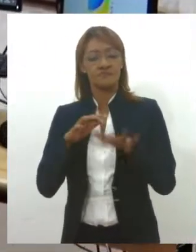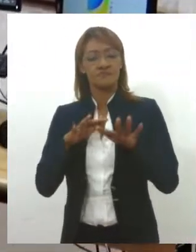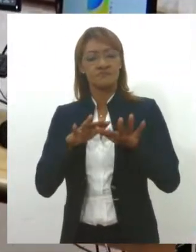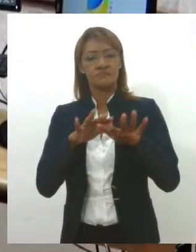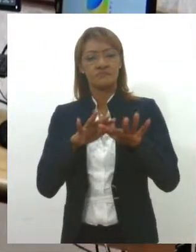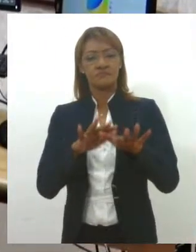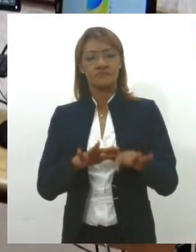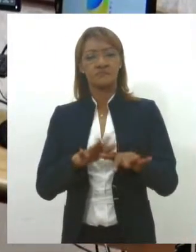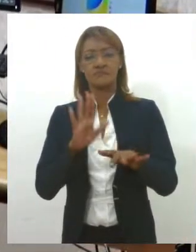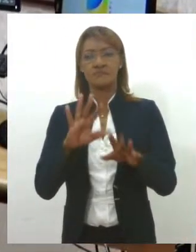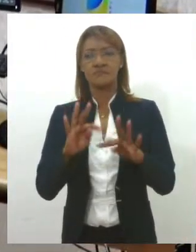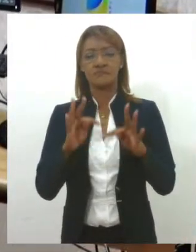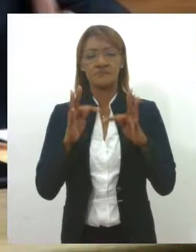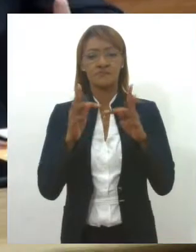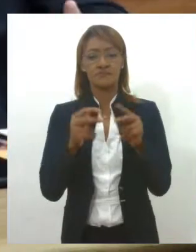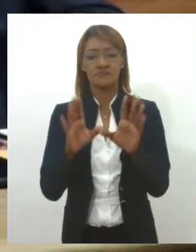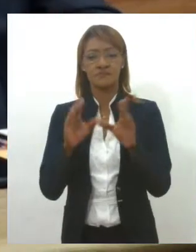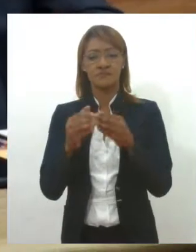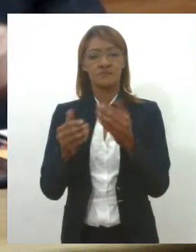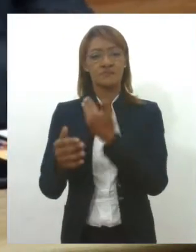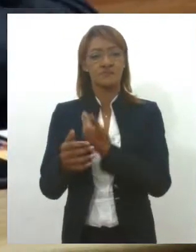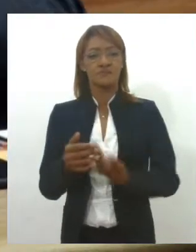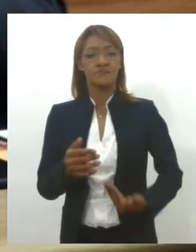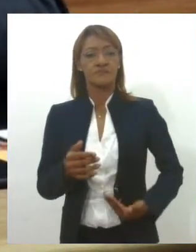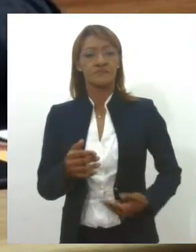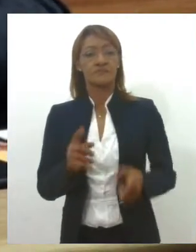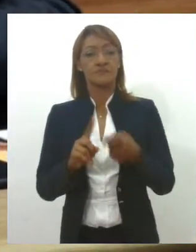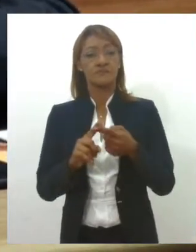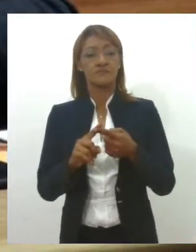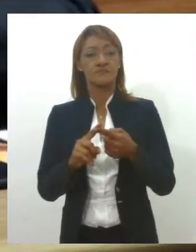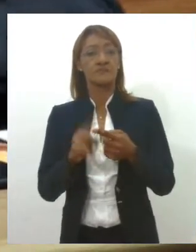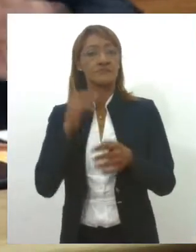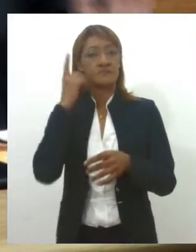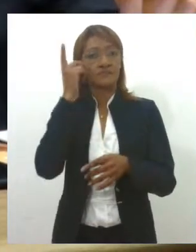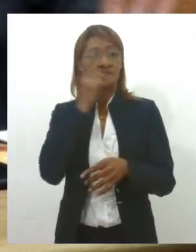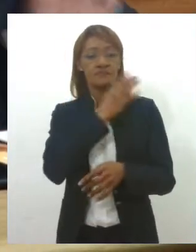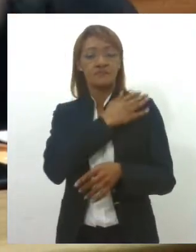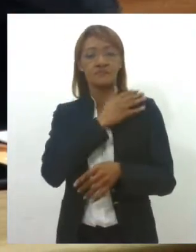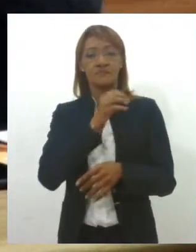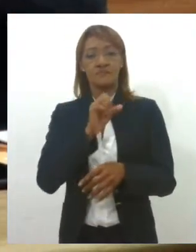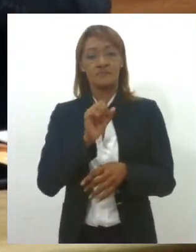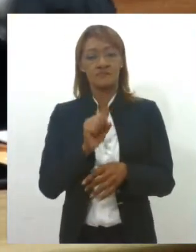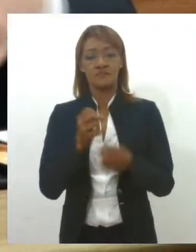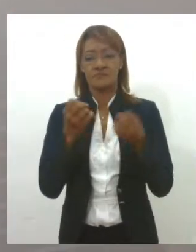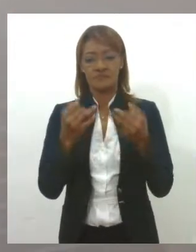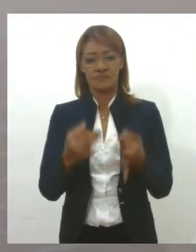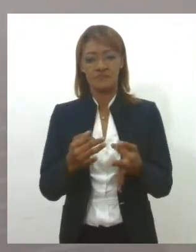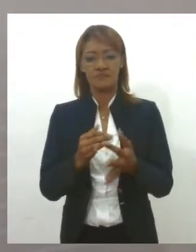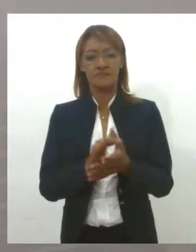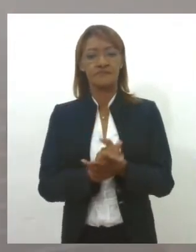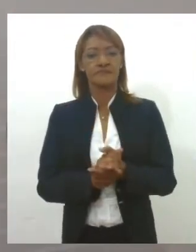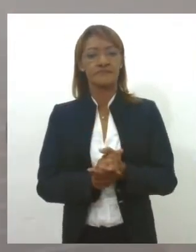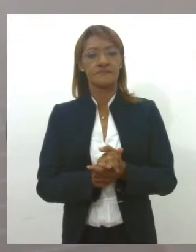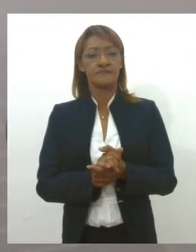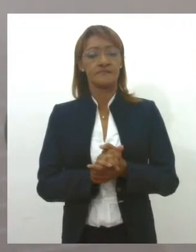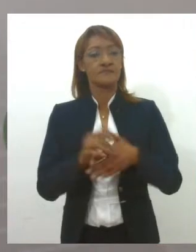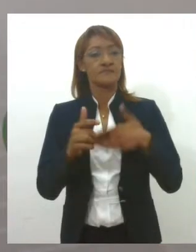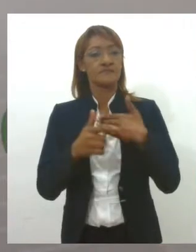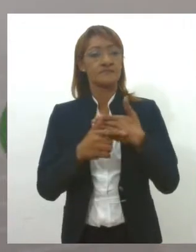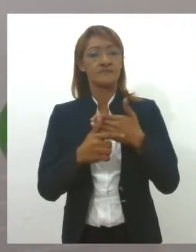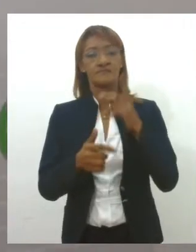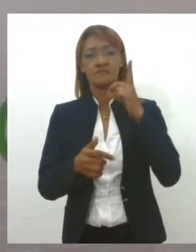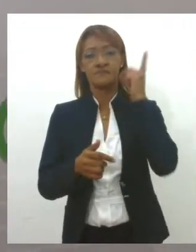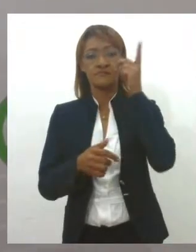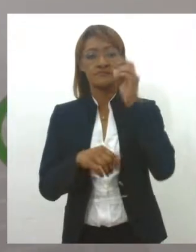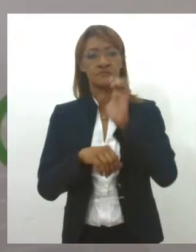categorias serão ouvidas por uma equipe do governo e o deputado Capitão Samuel do PSC falou sobre o assunto na Tribuna o papel do deputado estadual